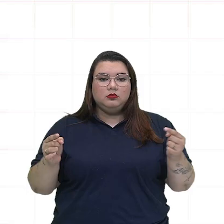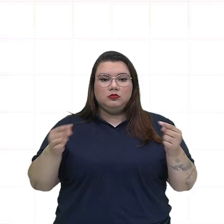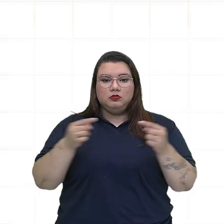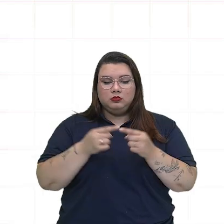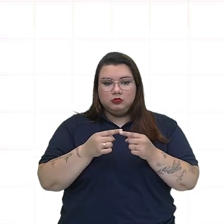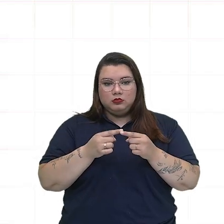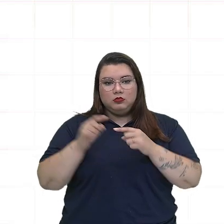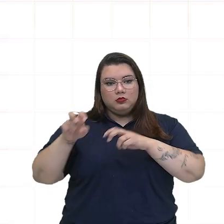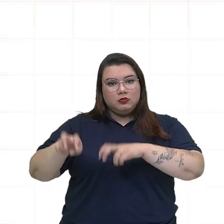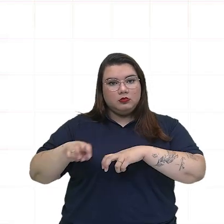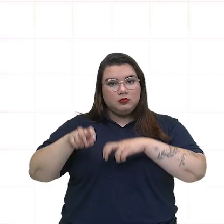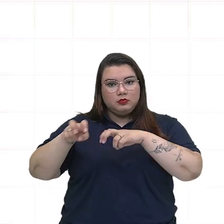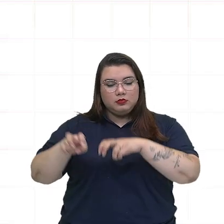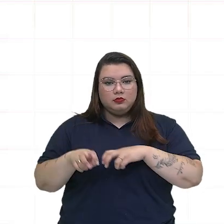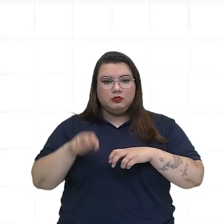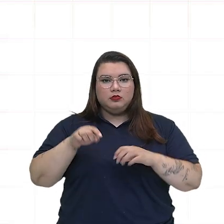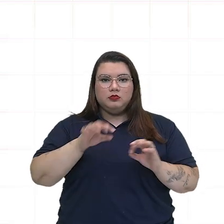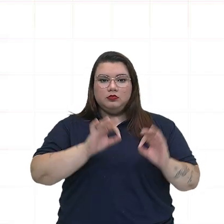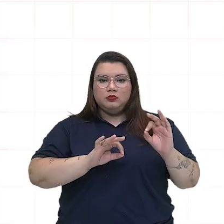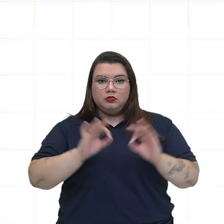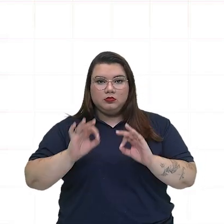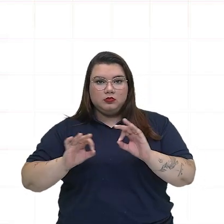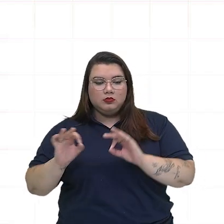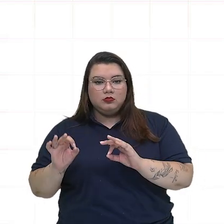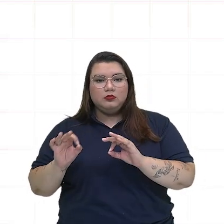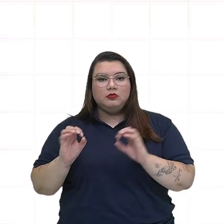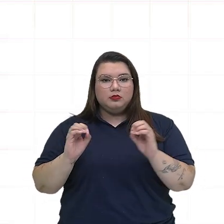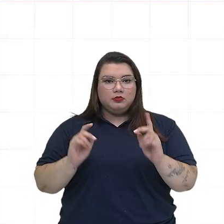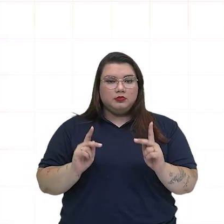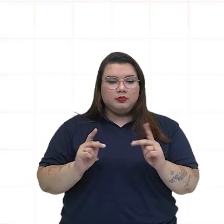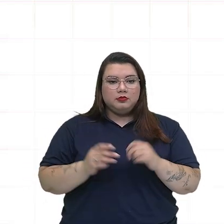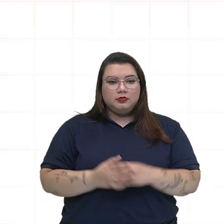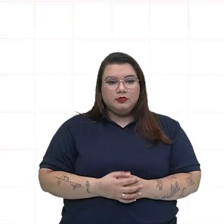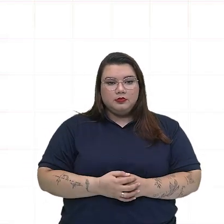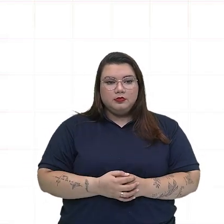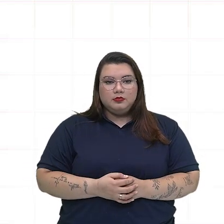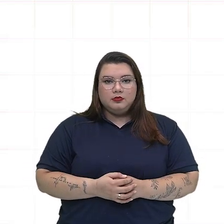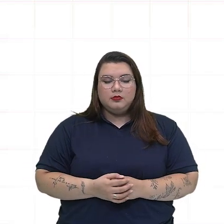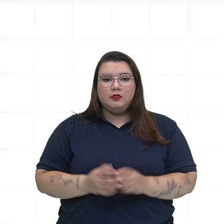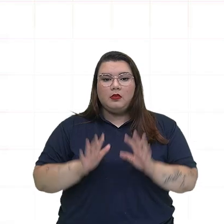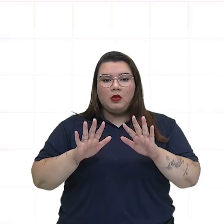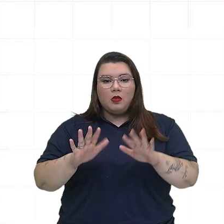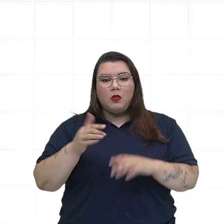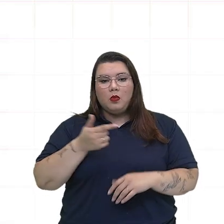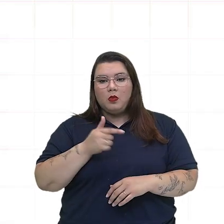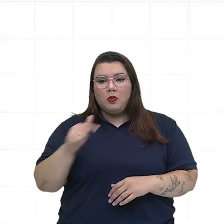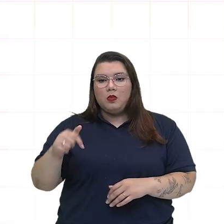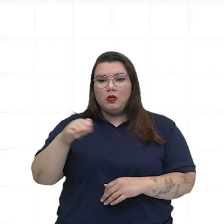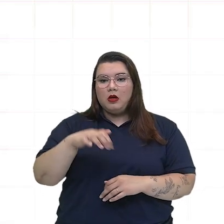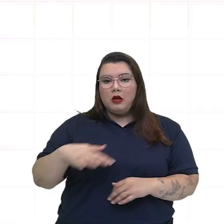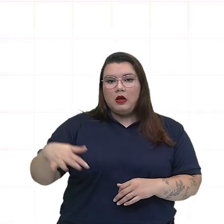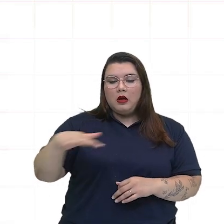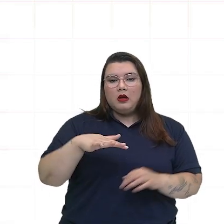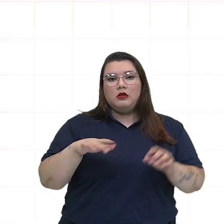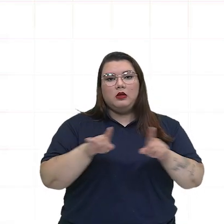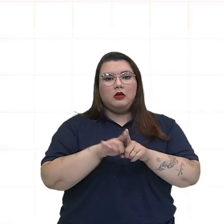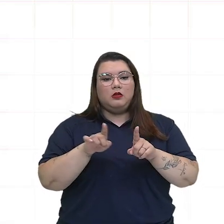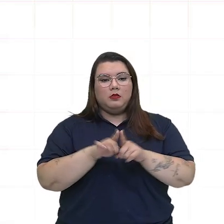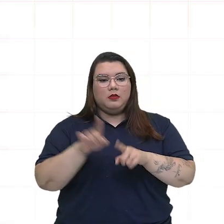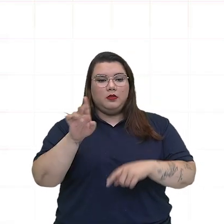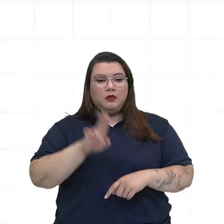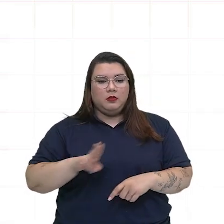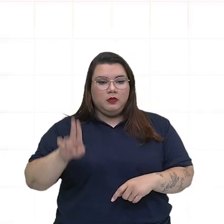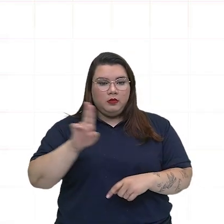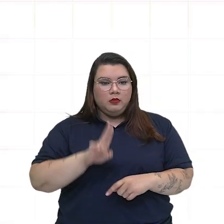da agricultura, nesse processo de irrigação, tá bom? Mas um outro setor que também utiliza